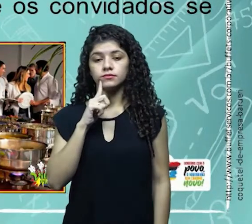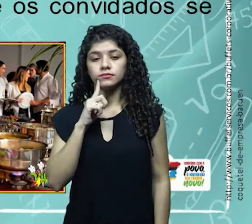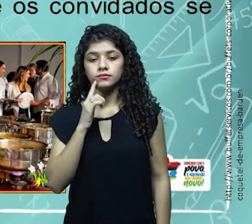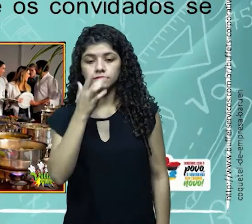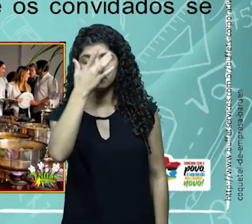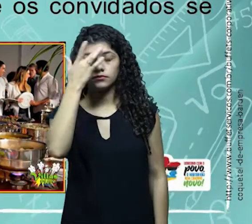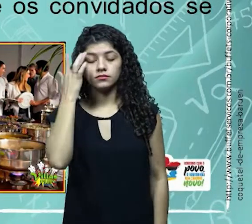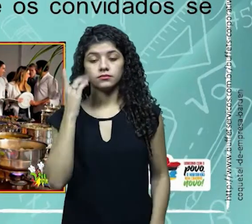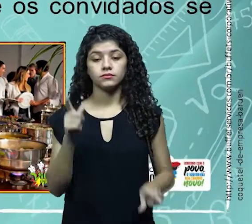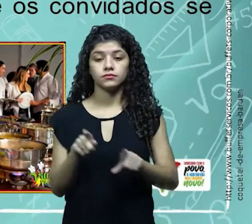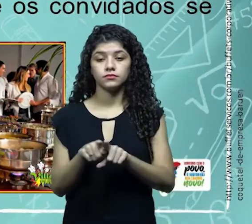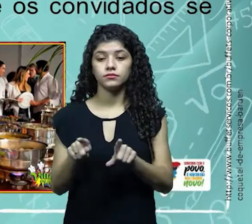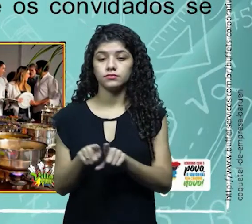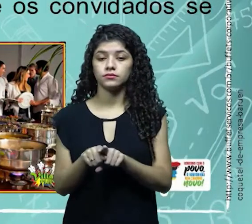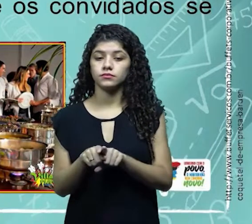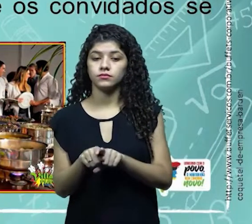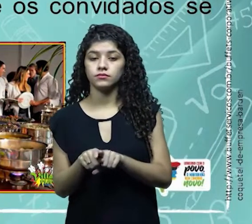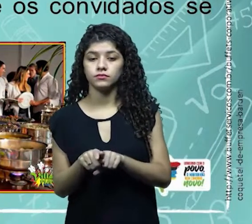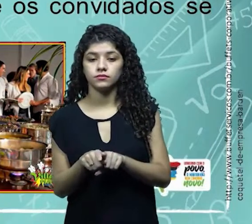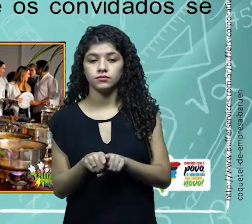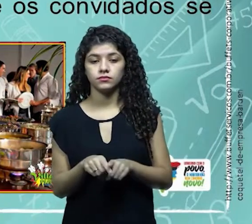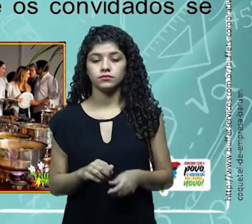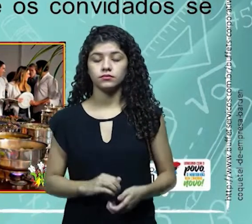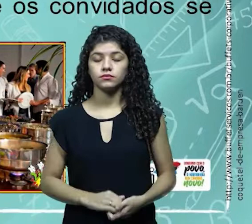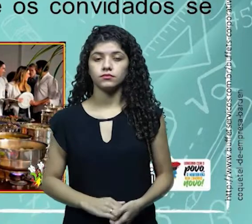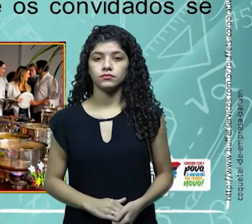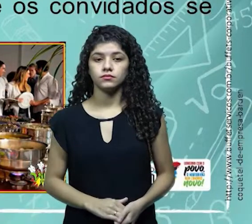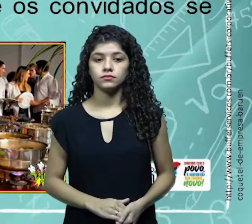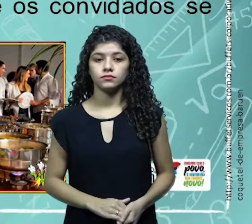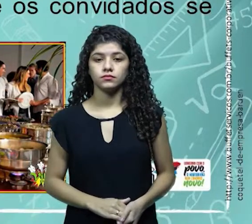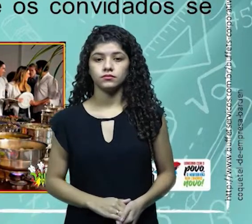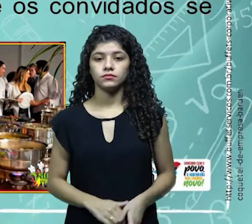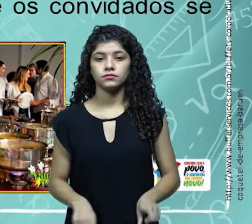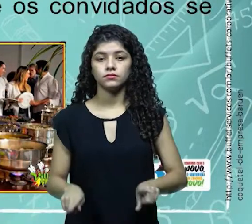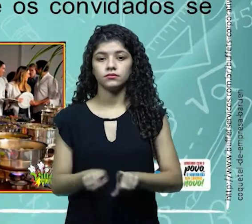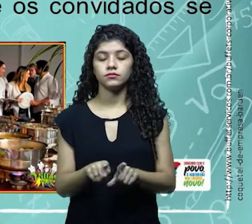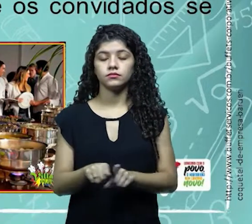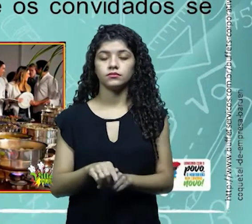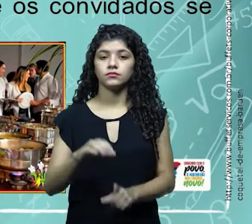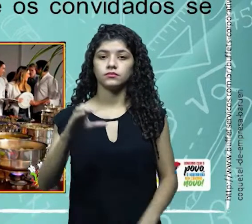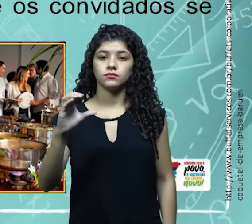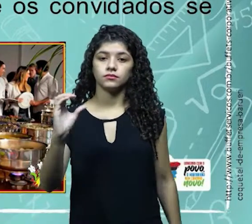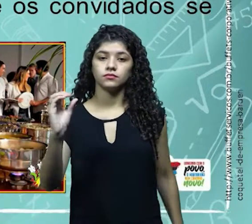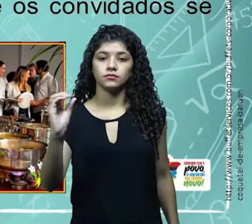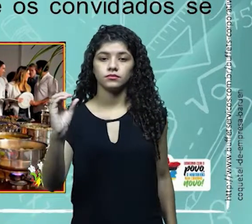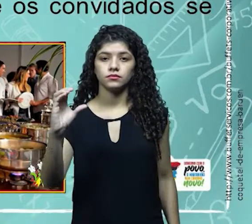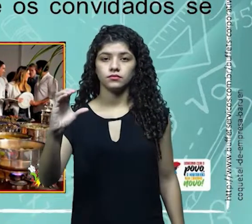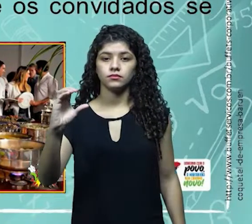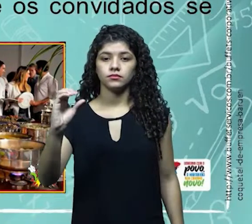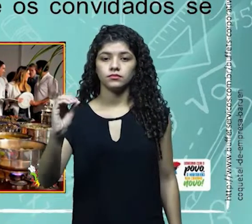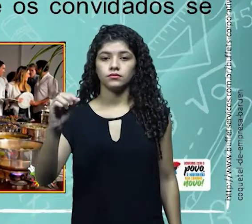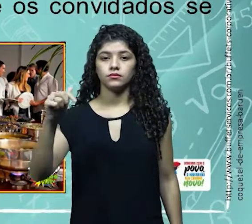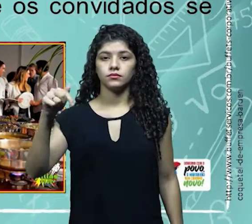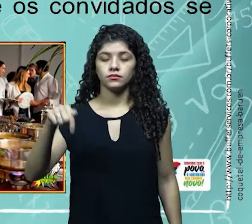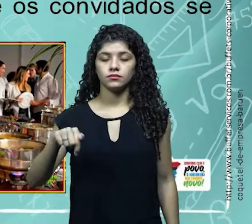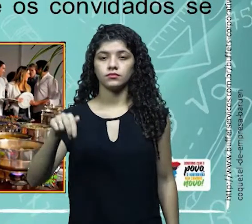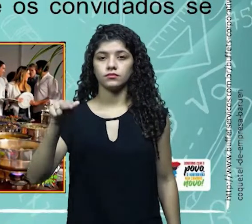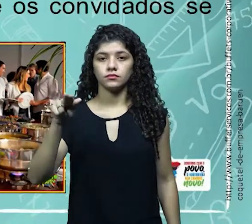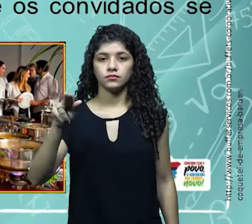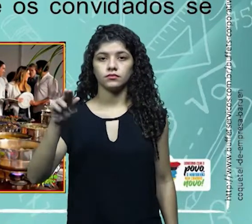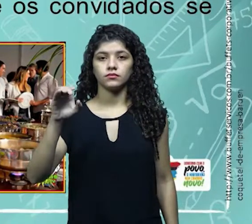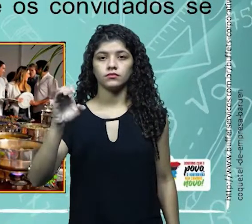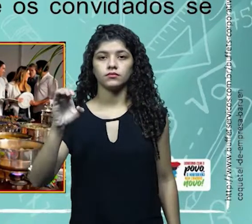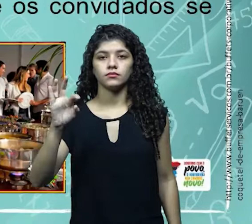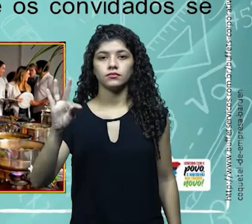porções de consumidores então é um evento social é bem